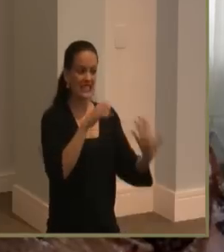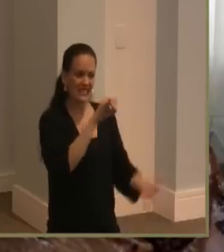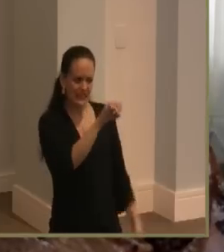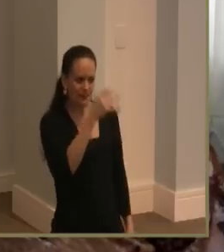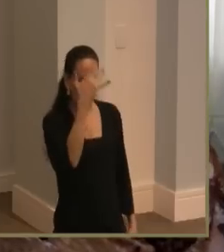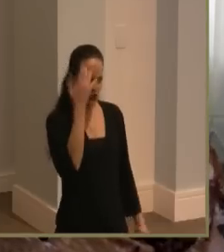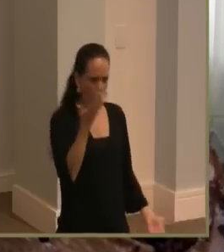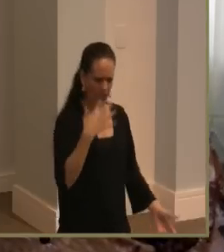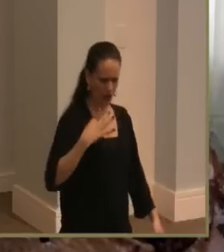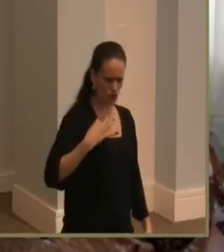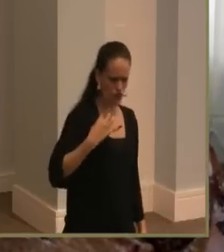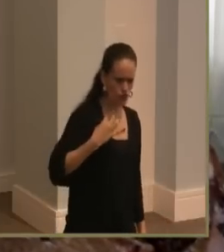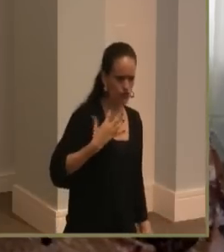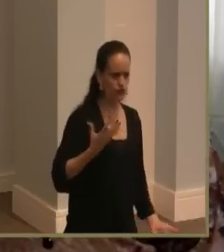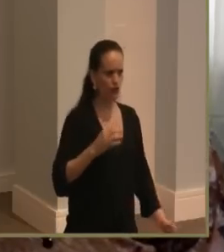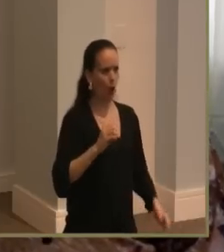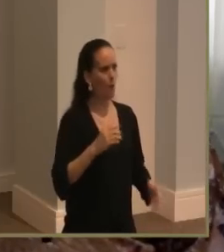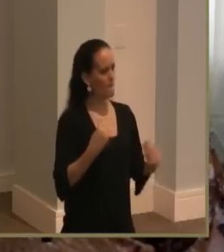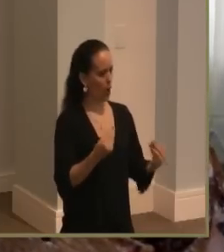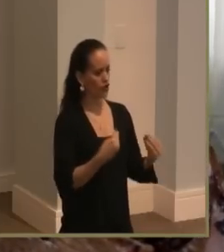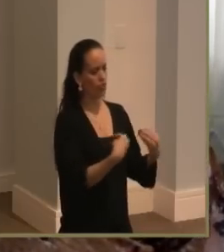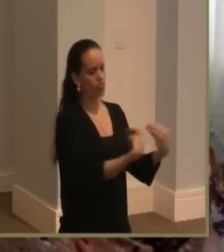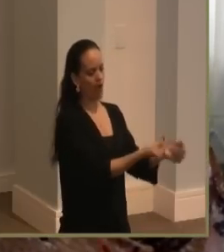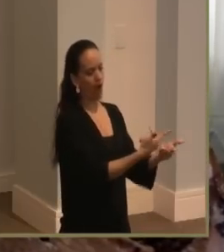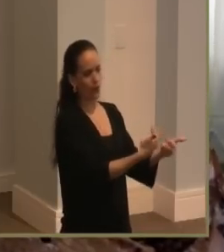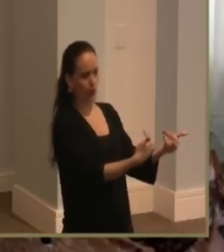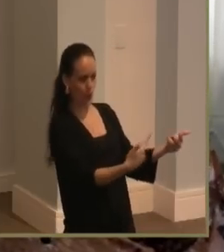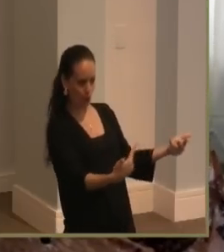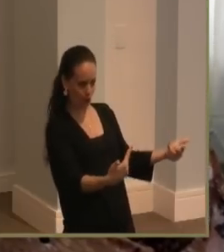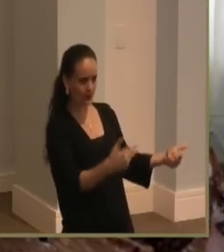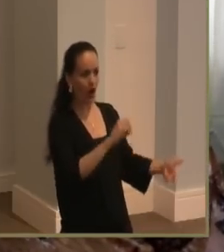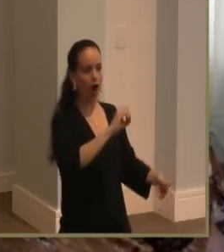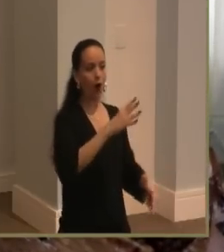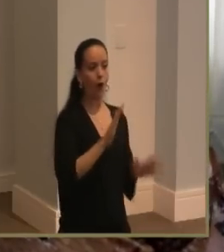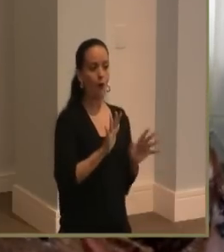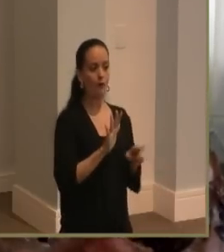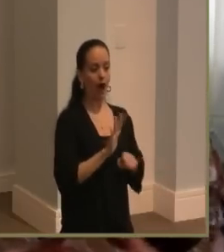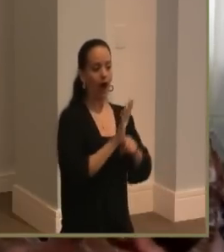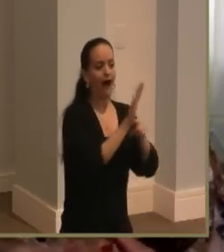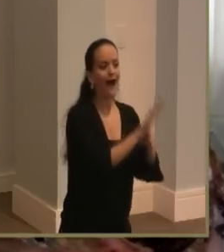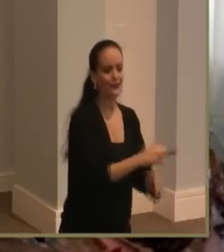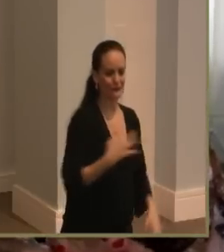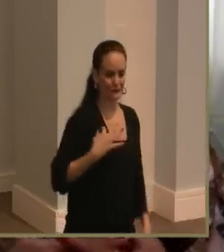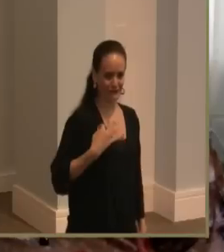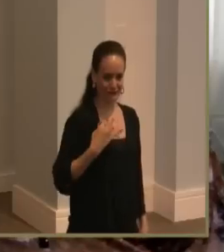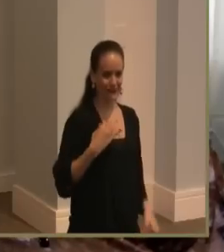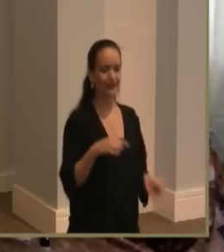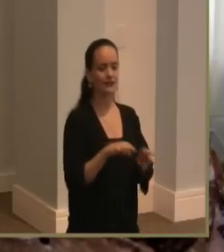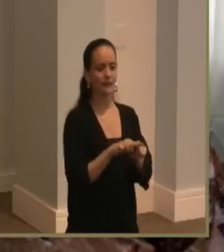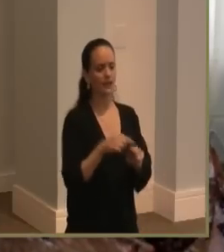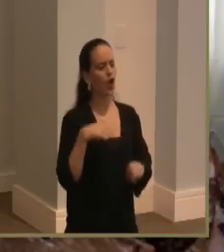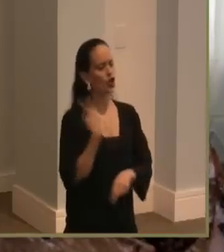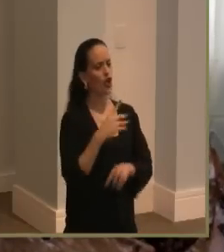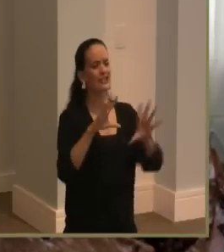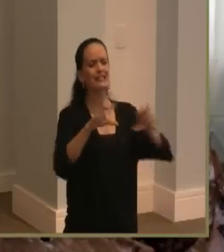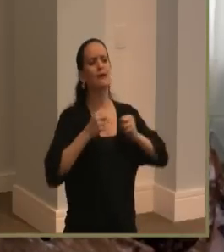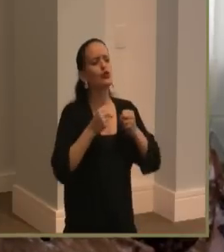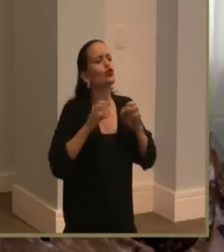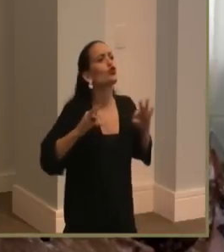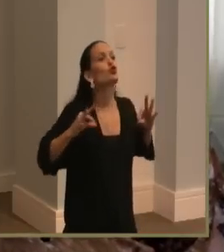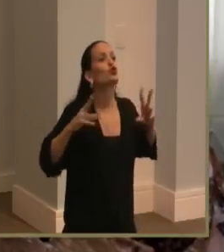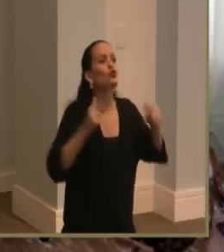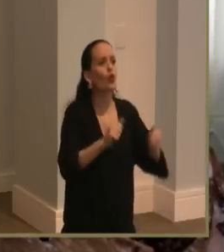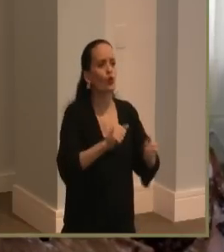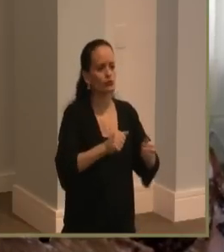pode participar, doando, vindo. Exatamente, doando, e tudo nós recebemos aqui, tudo. Né? Qualquer